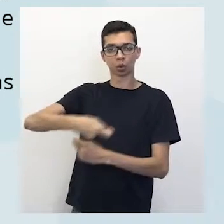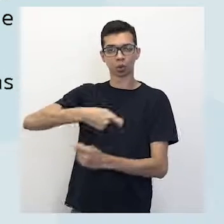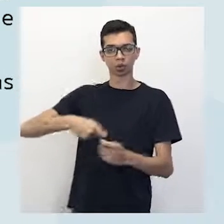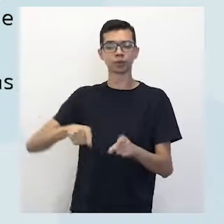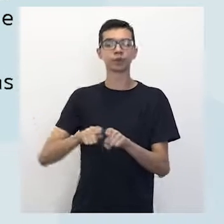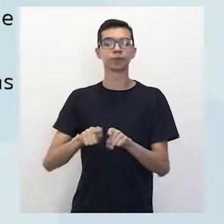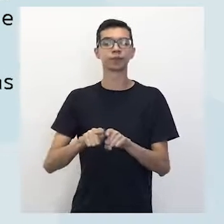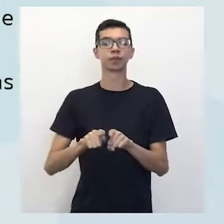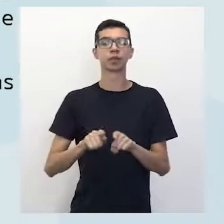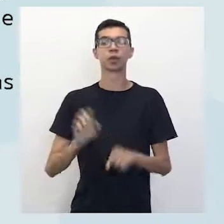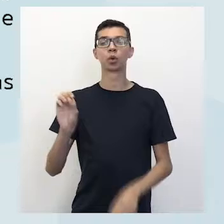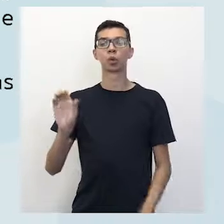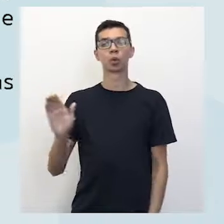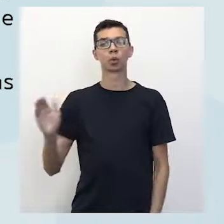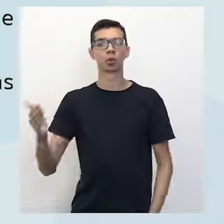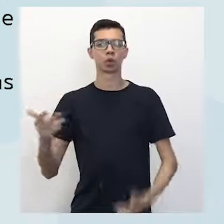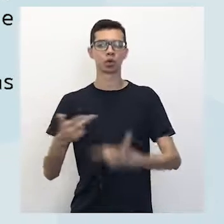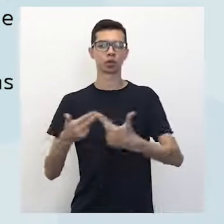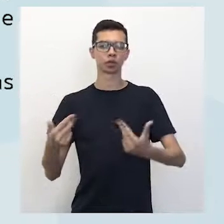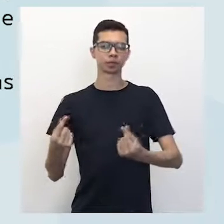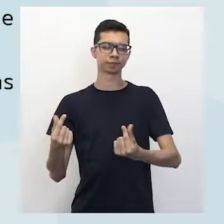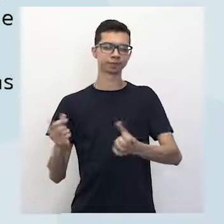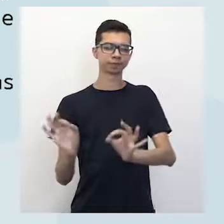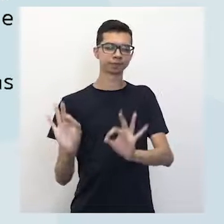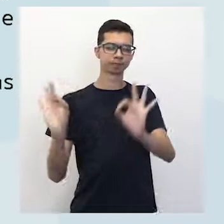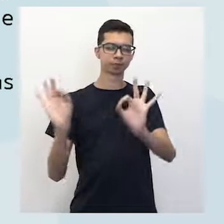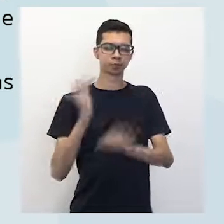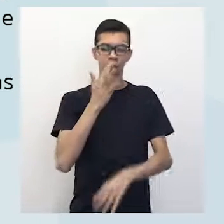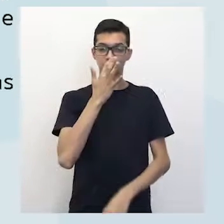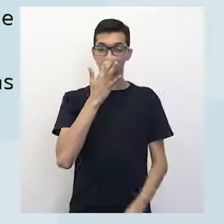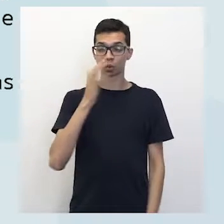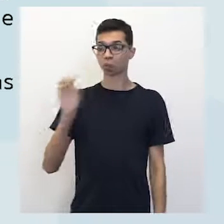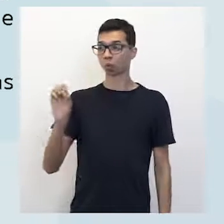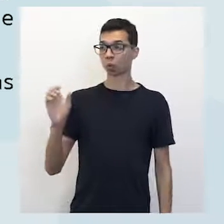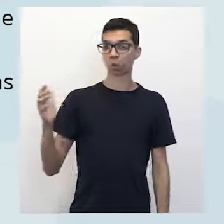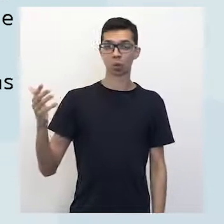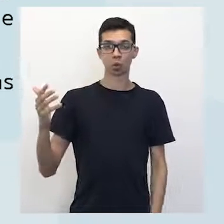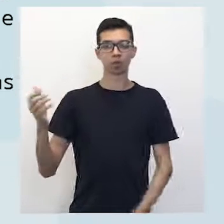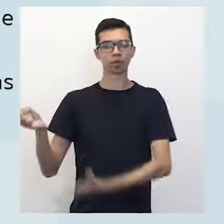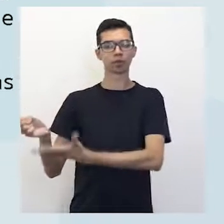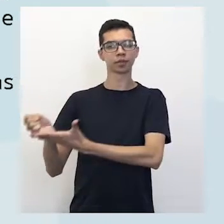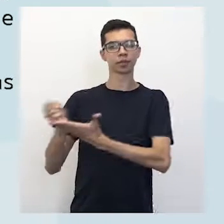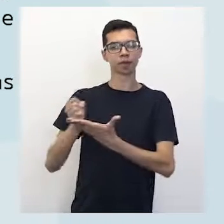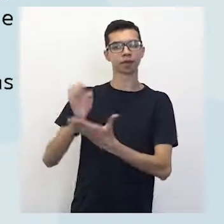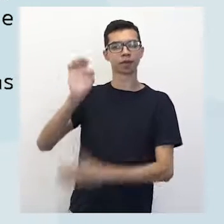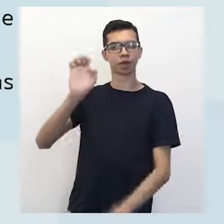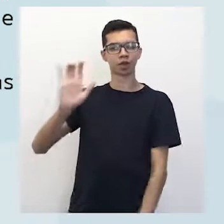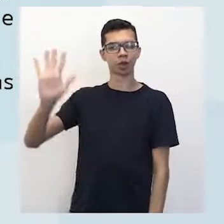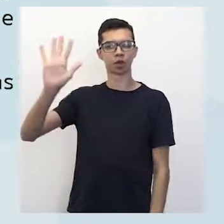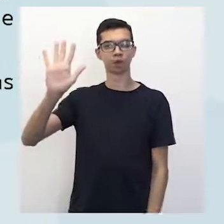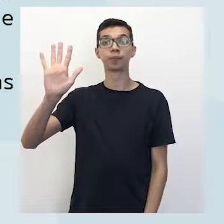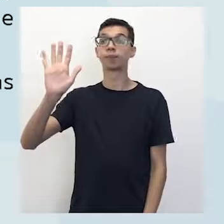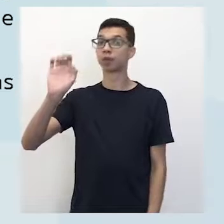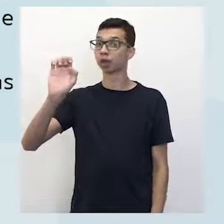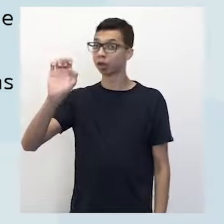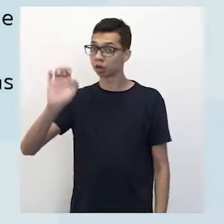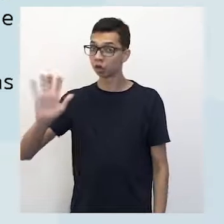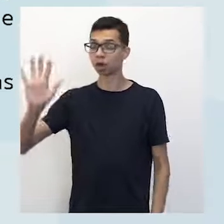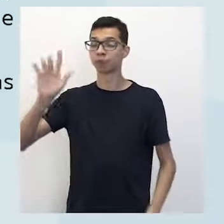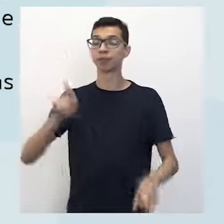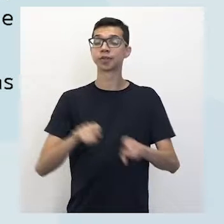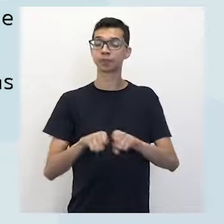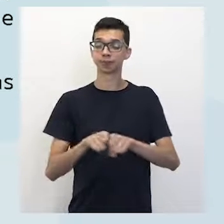os artigos de luxo começaram a ser trazidos deste Oriente para a Europa. A Europa começou a participar do comércio do